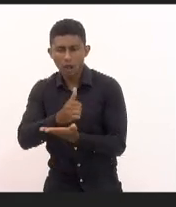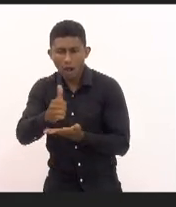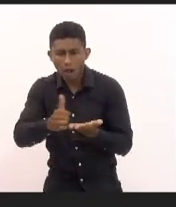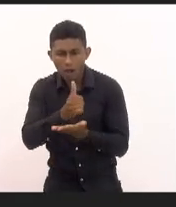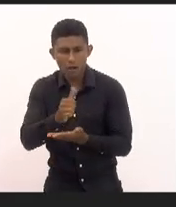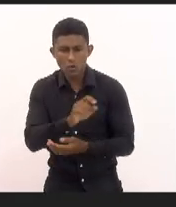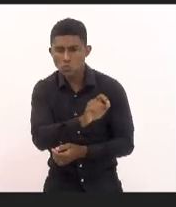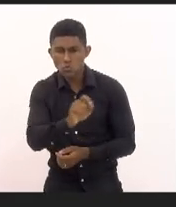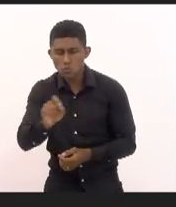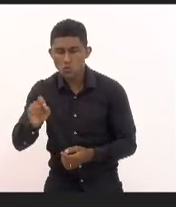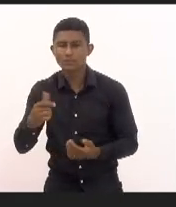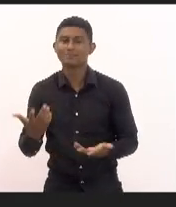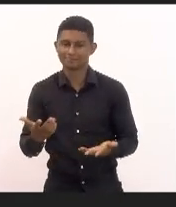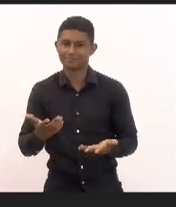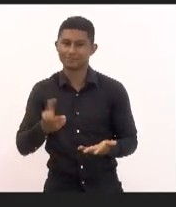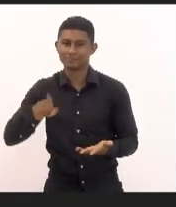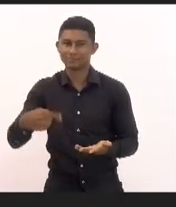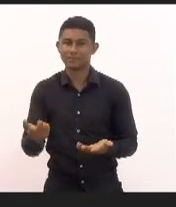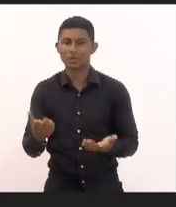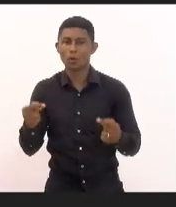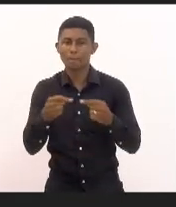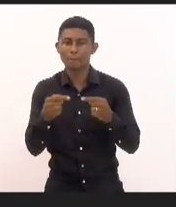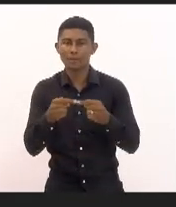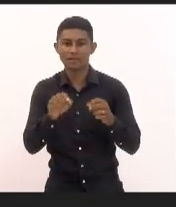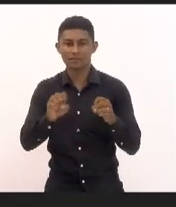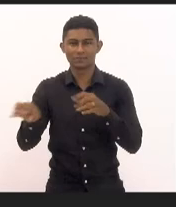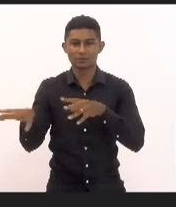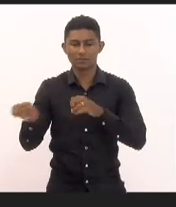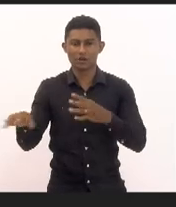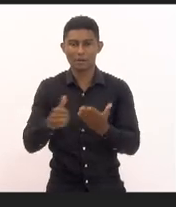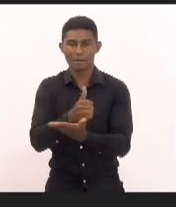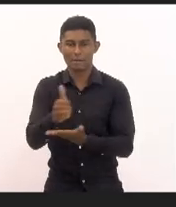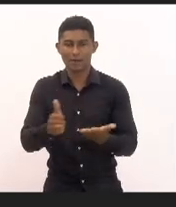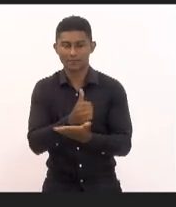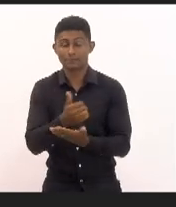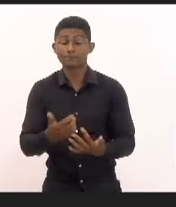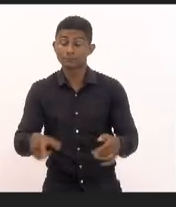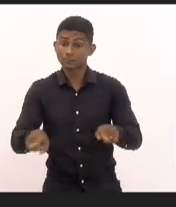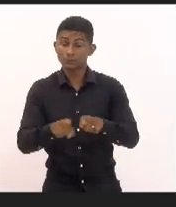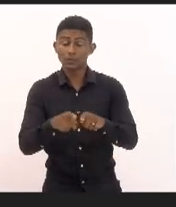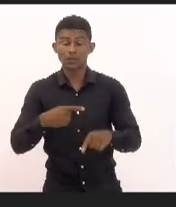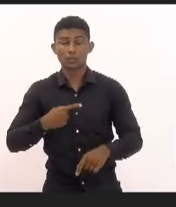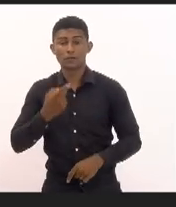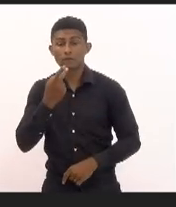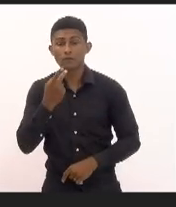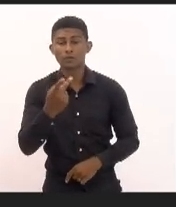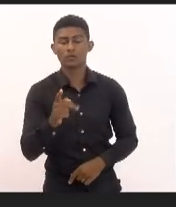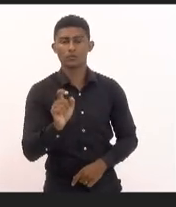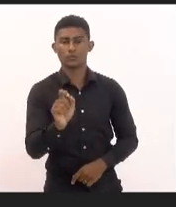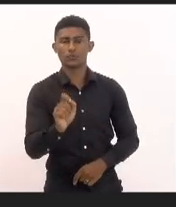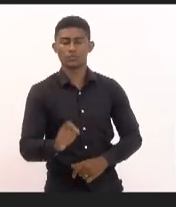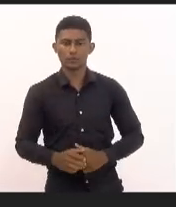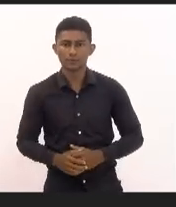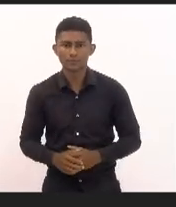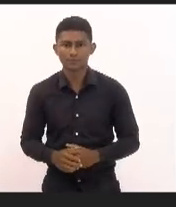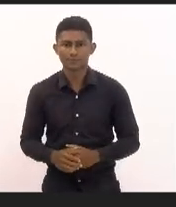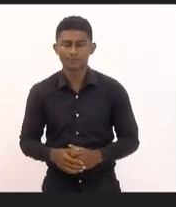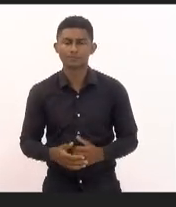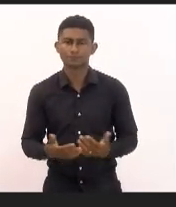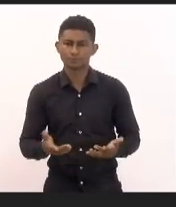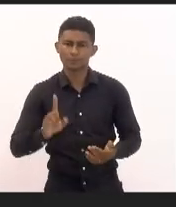na educação básica. Né? E também falar um pouquinho, né, da questão